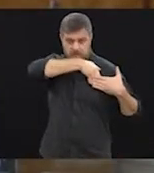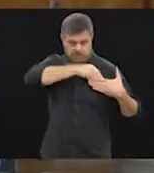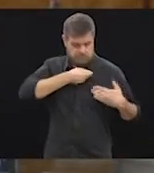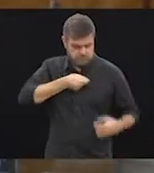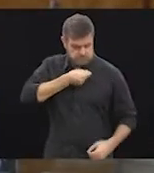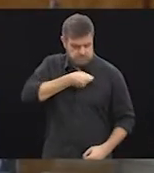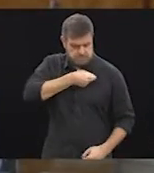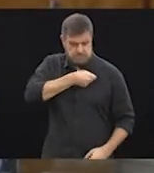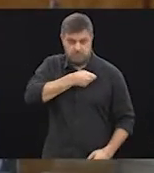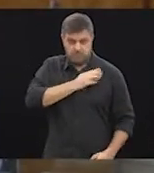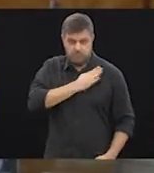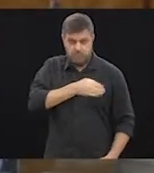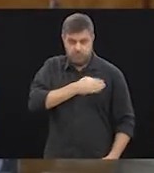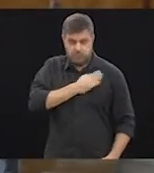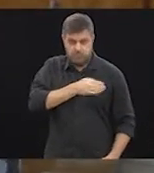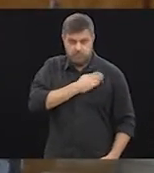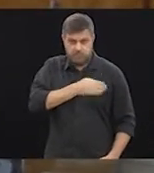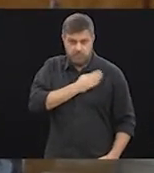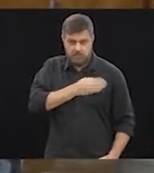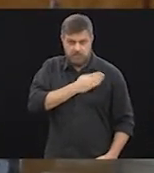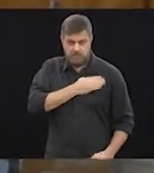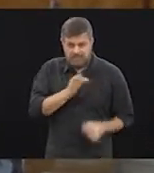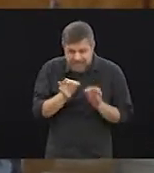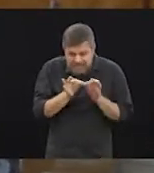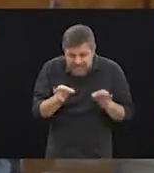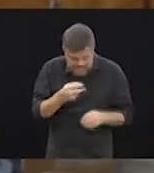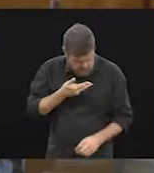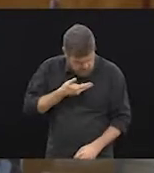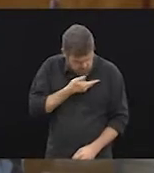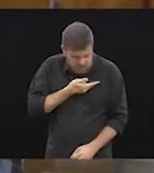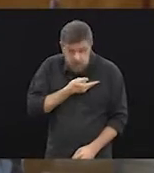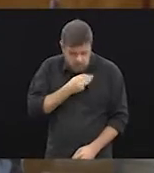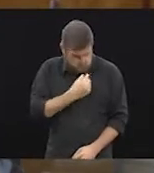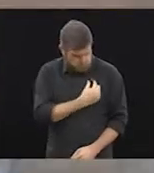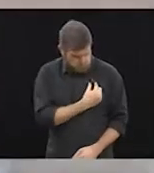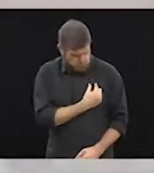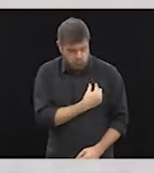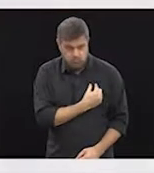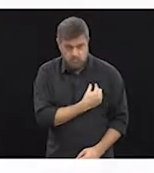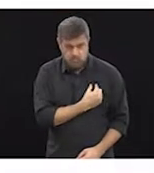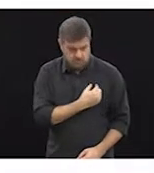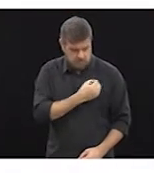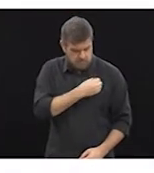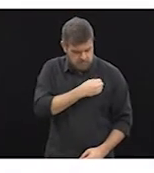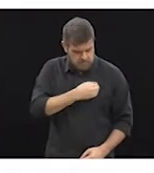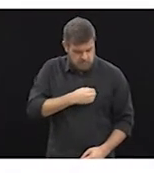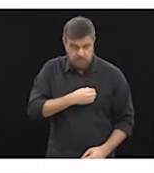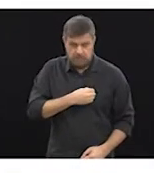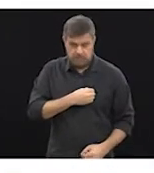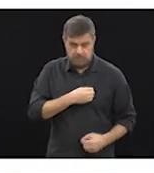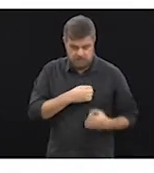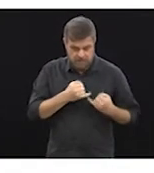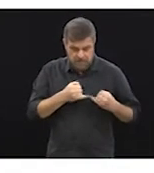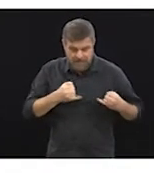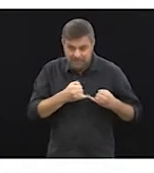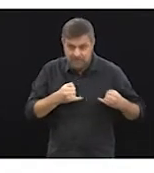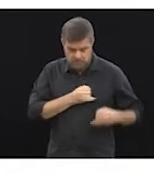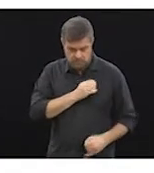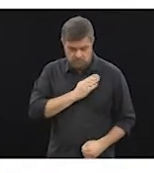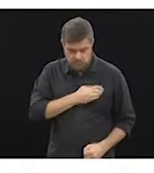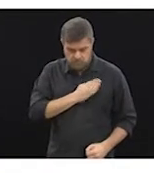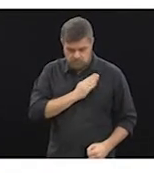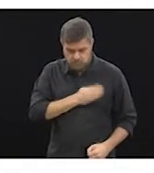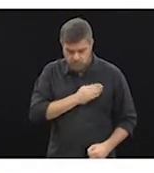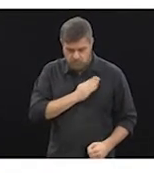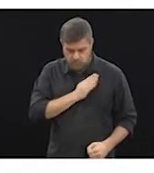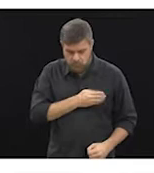o marca-passo. Mas é uma cirurgia muito pequena, um corte pequeno, e os eletrodos, né, esses cabos que vão estimular